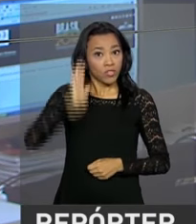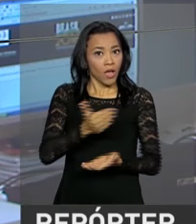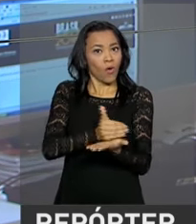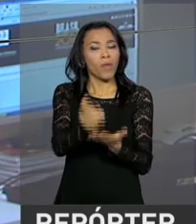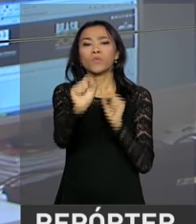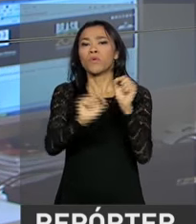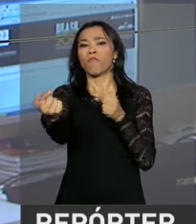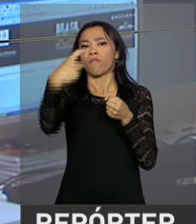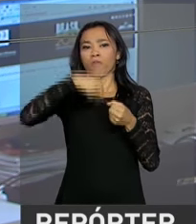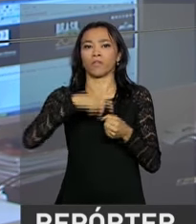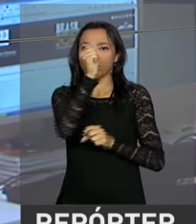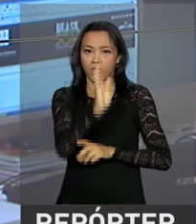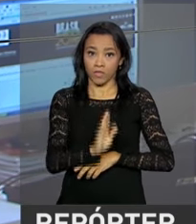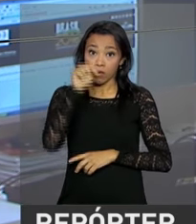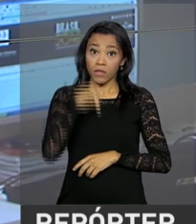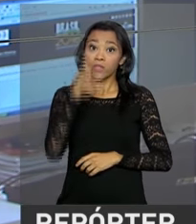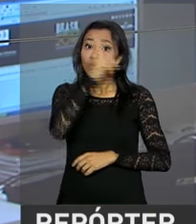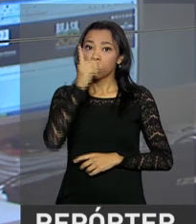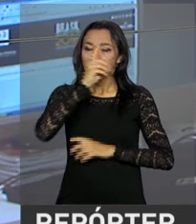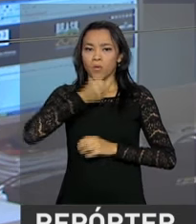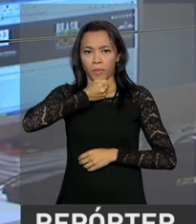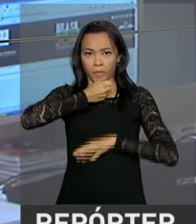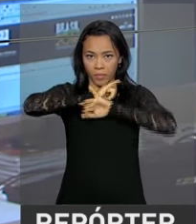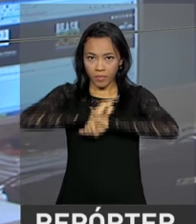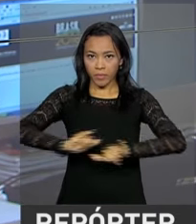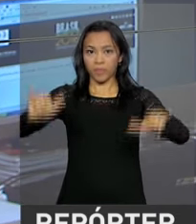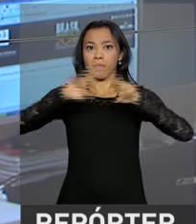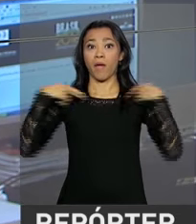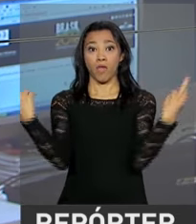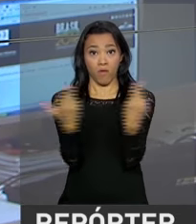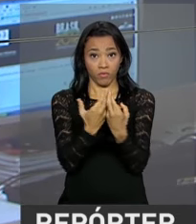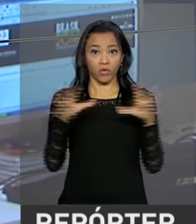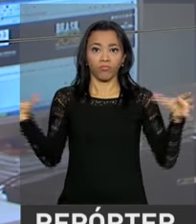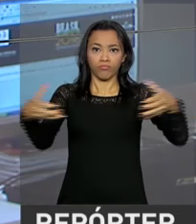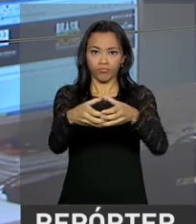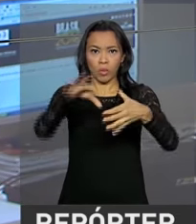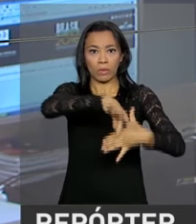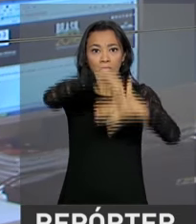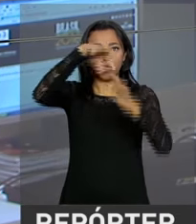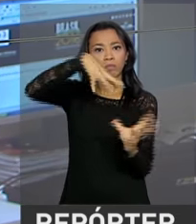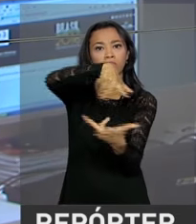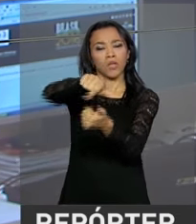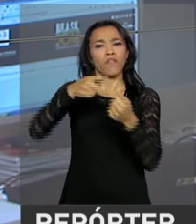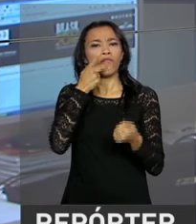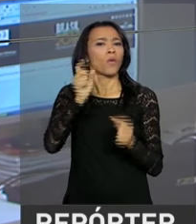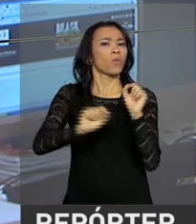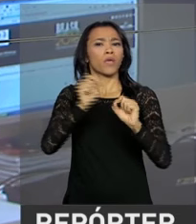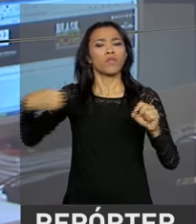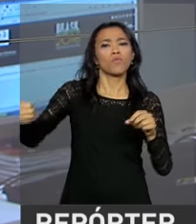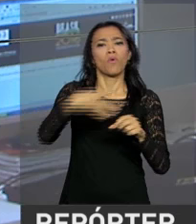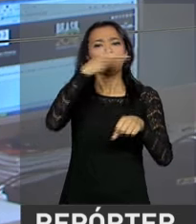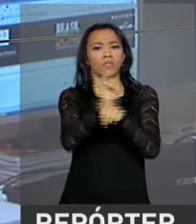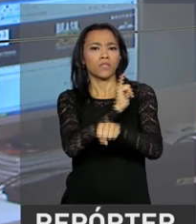retorno ao Brasil. Neste domingo, em pronunciamento durante a reunião de trabalho com líderes mundiais, Temer defendeu a inovação